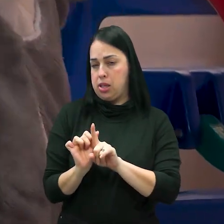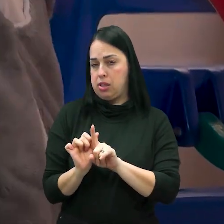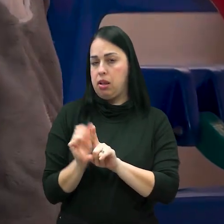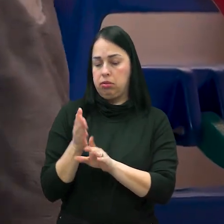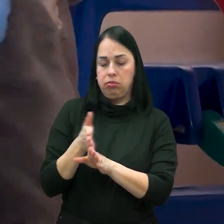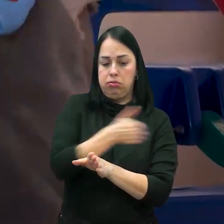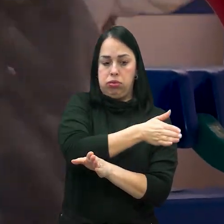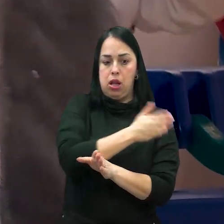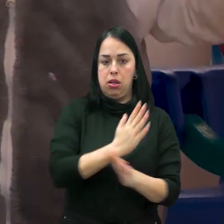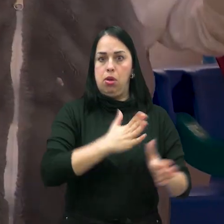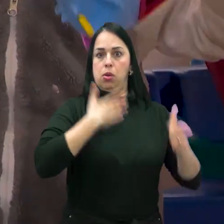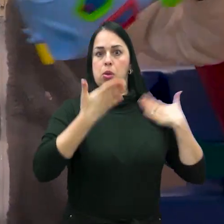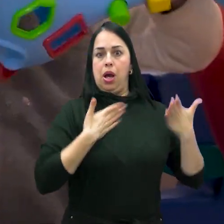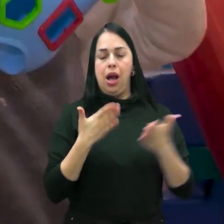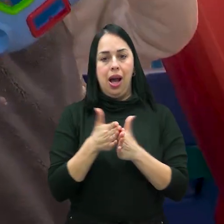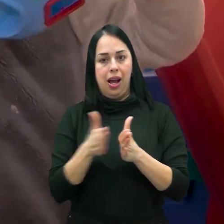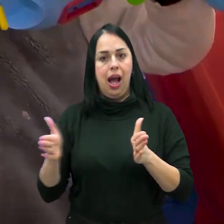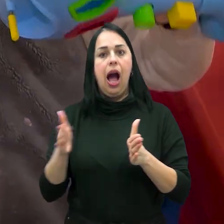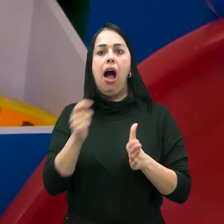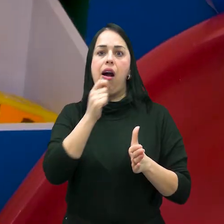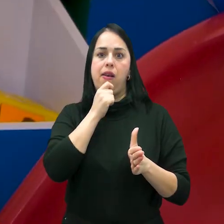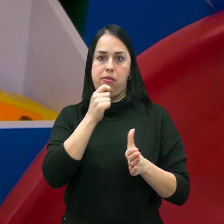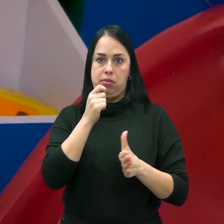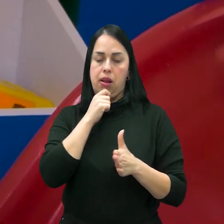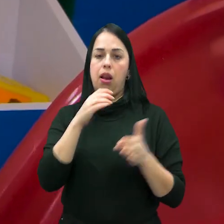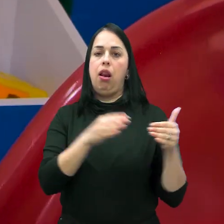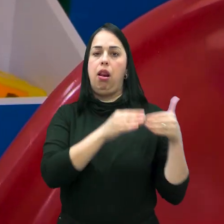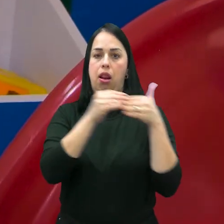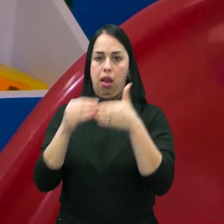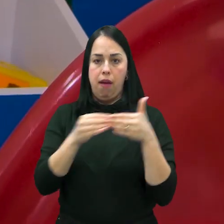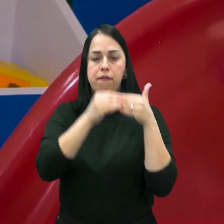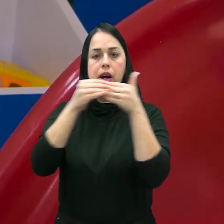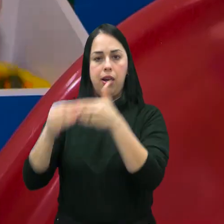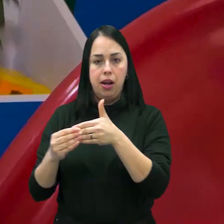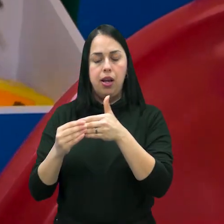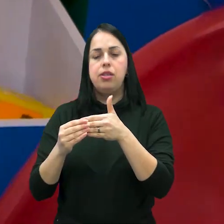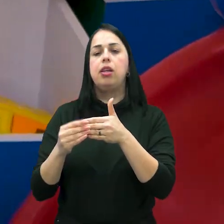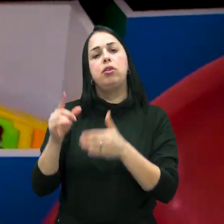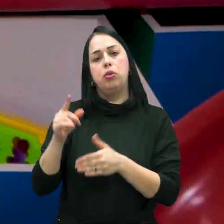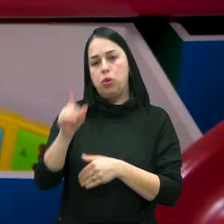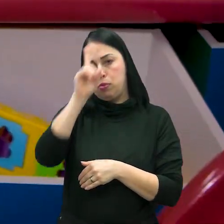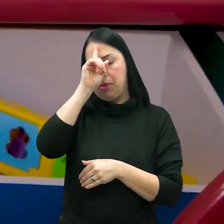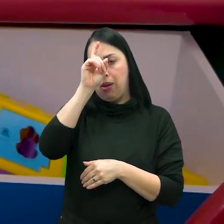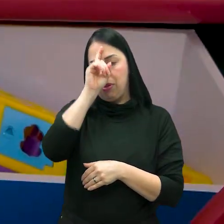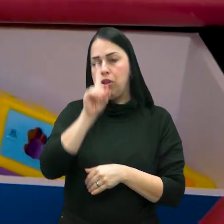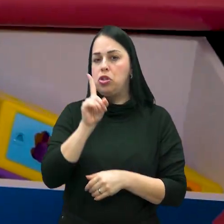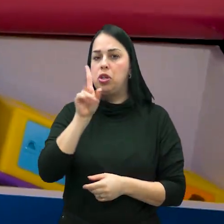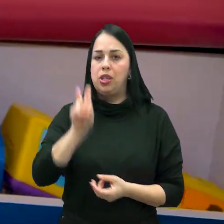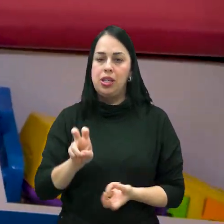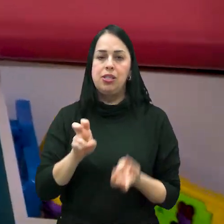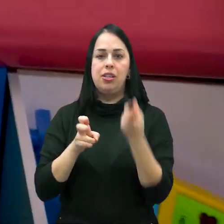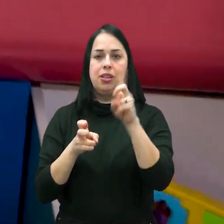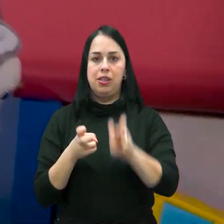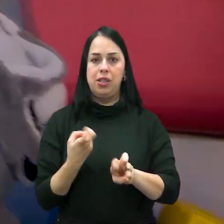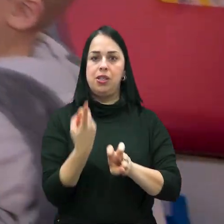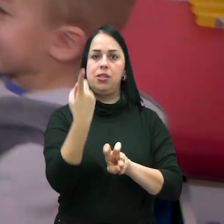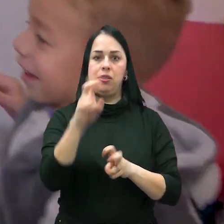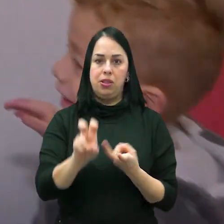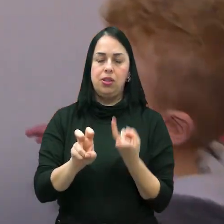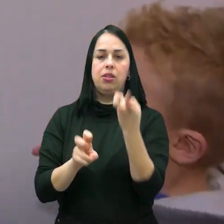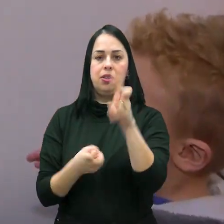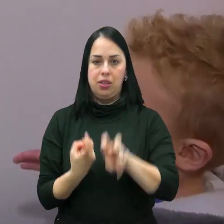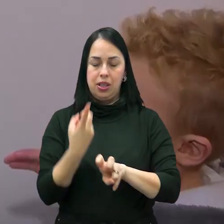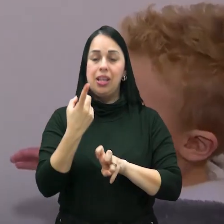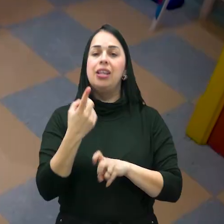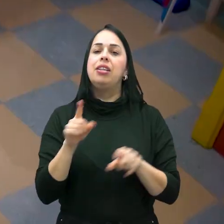um mês daquele grande susto, o Guto ainda passa por acompanhamento médico a cada 15 dias. E quando ele